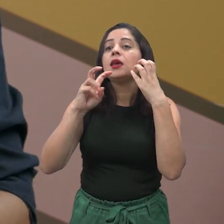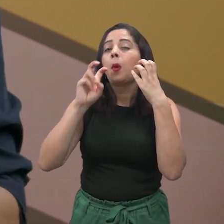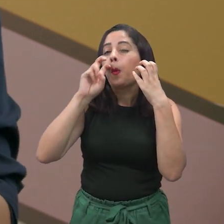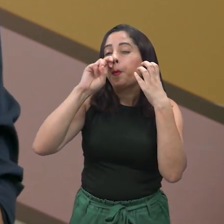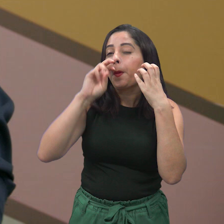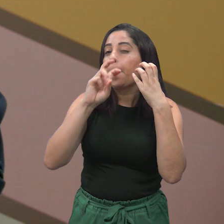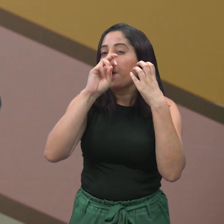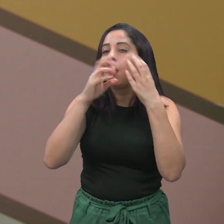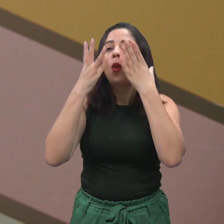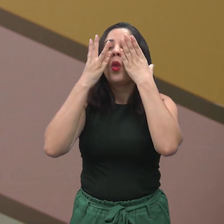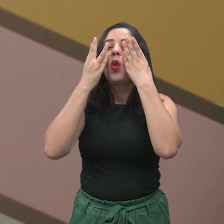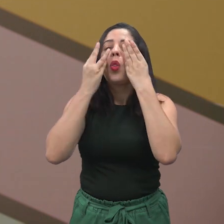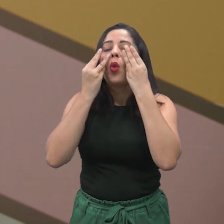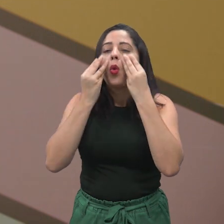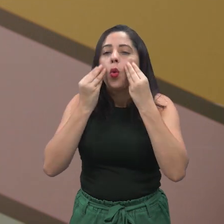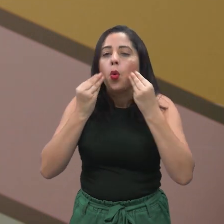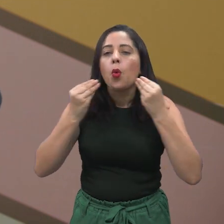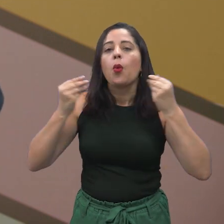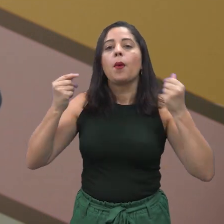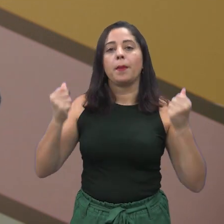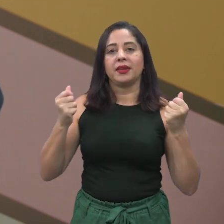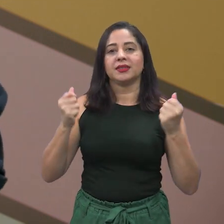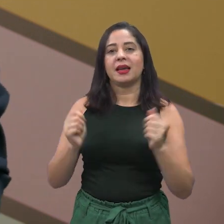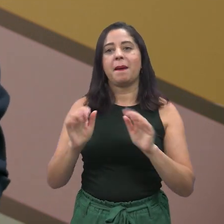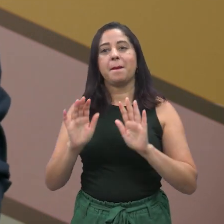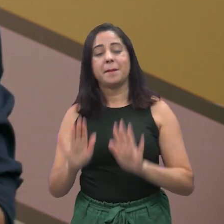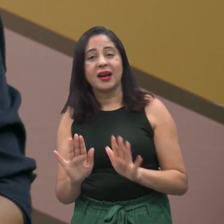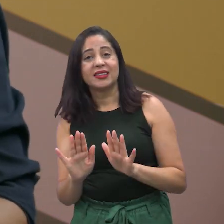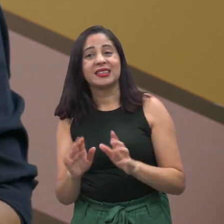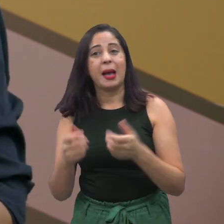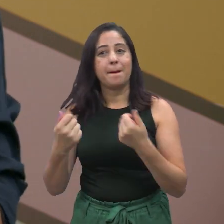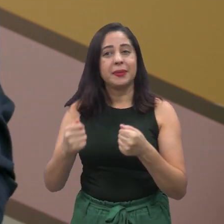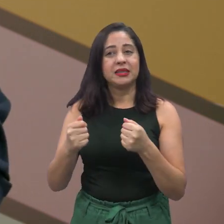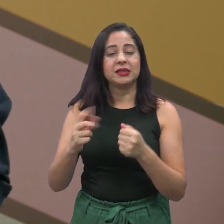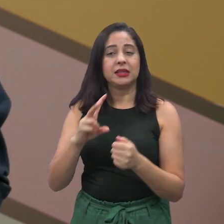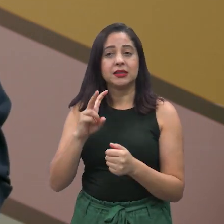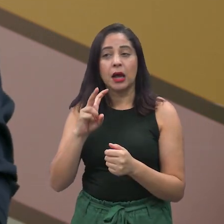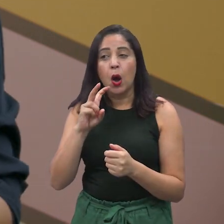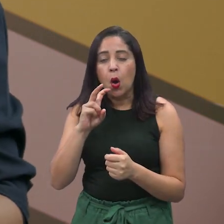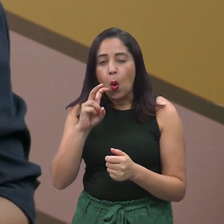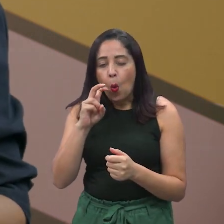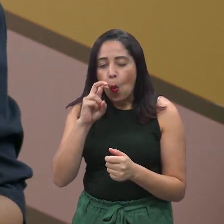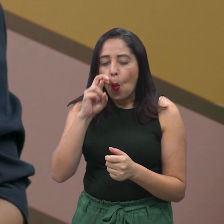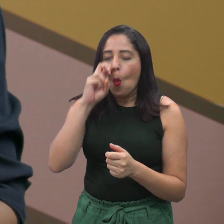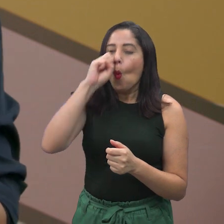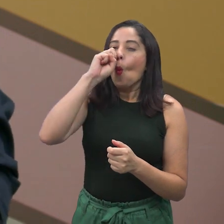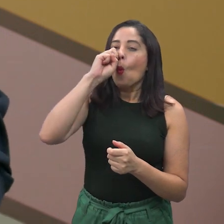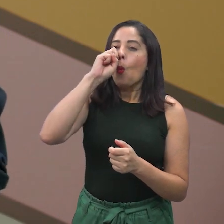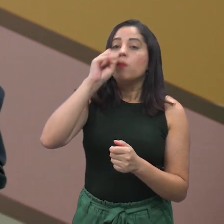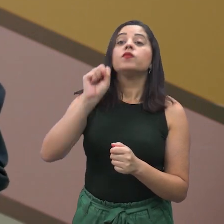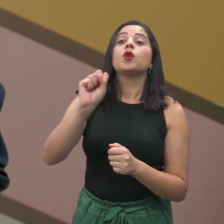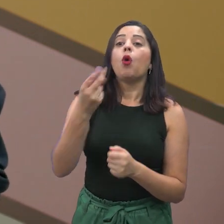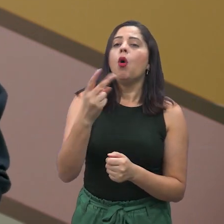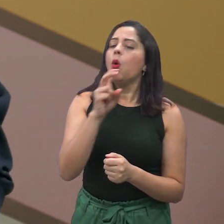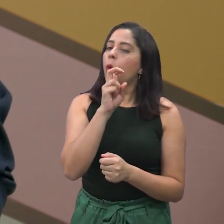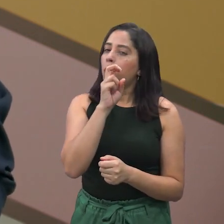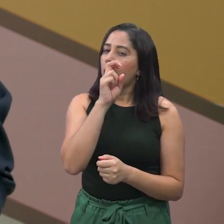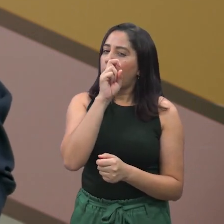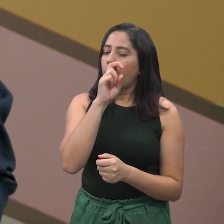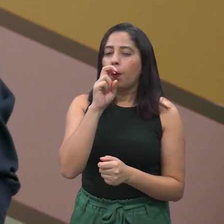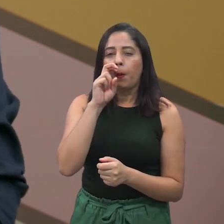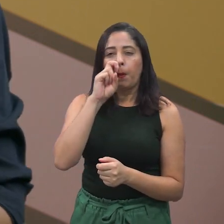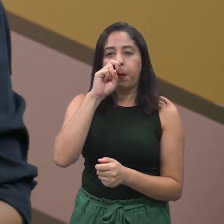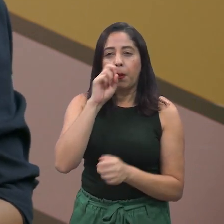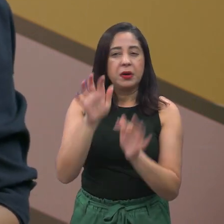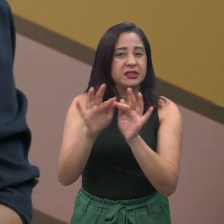região. Então, por isso que o soro ajudaria. O que é controverso se eu preciso fazer em altos volumes ou não, porque os estudos não determinaram,